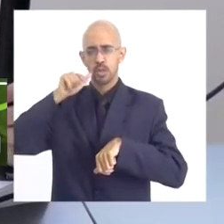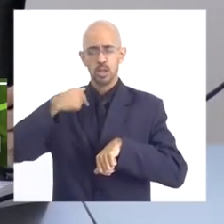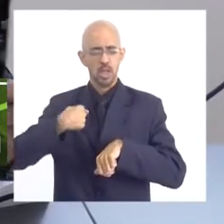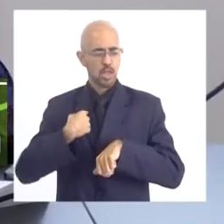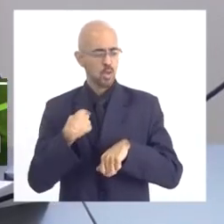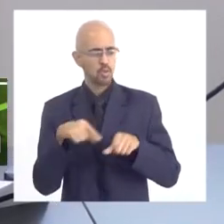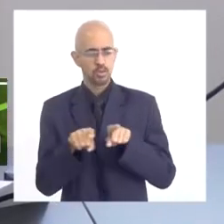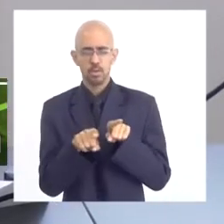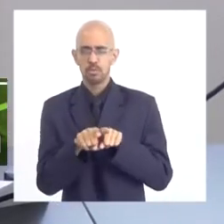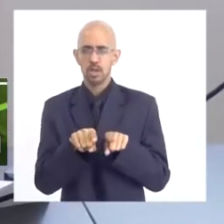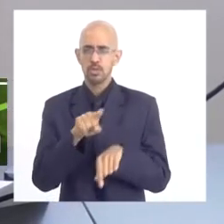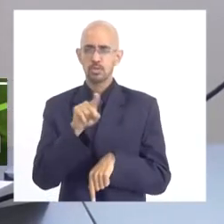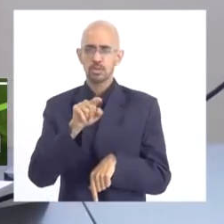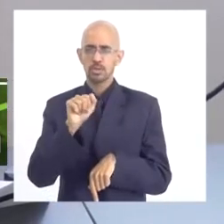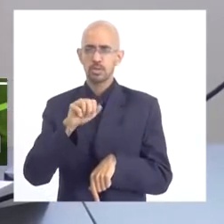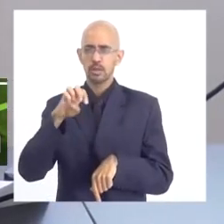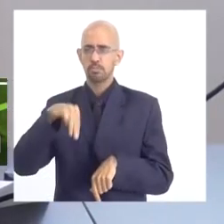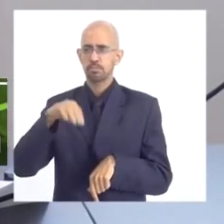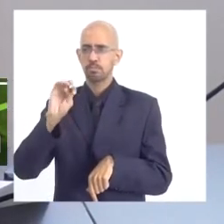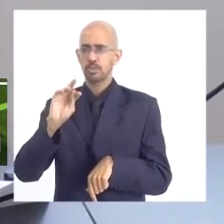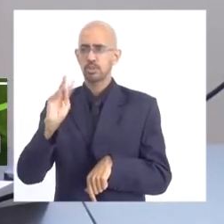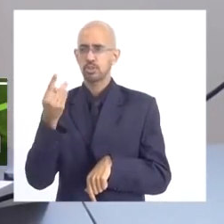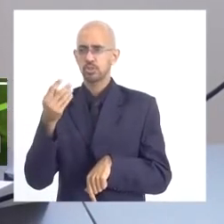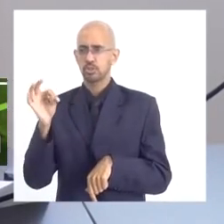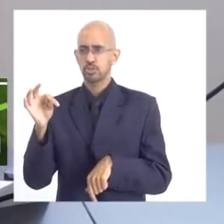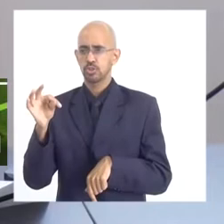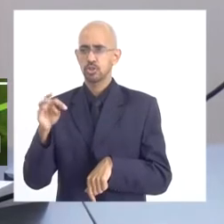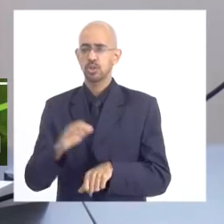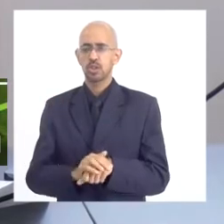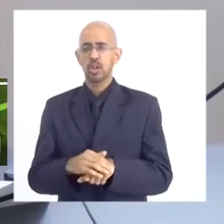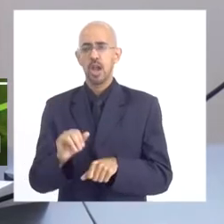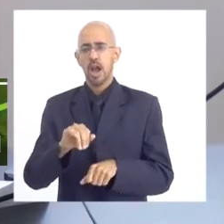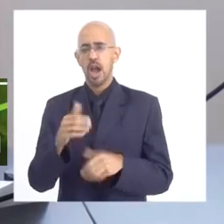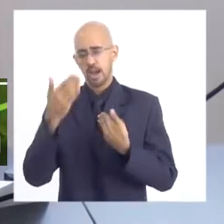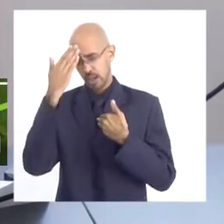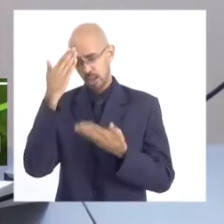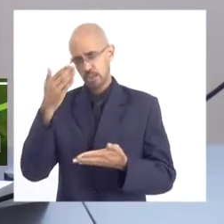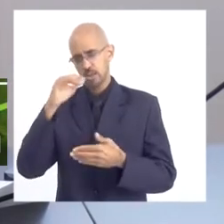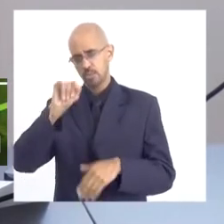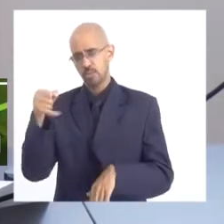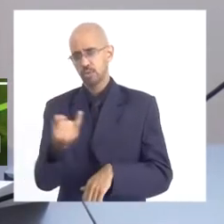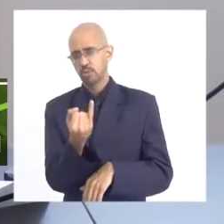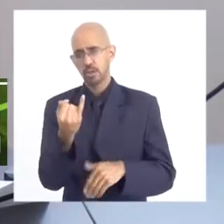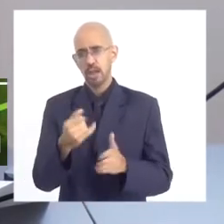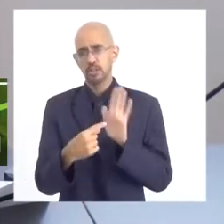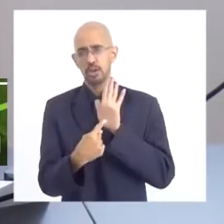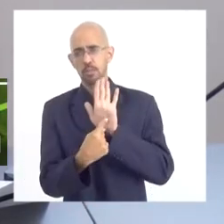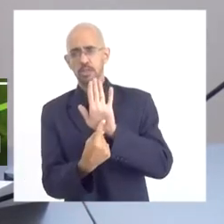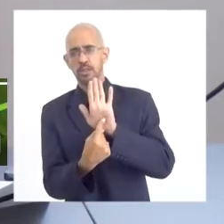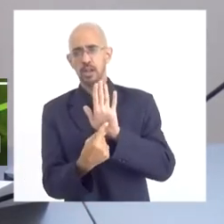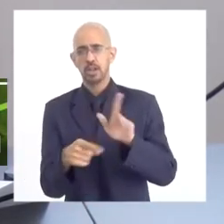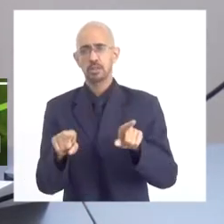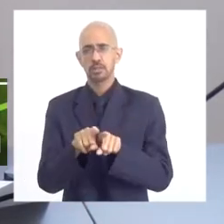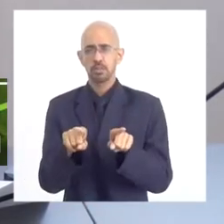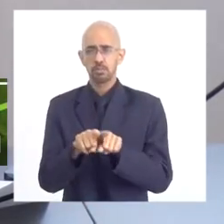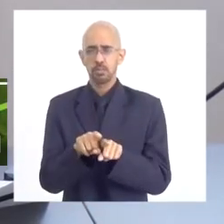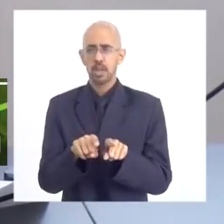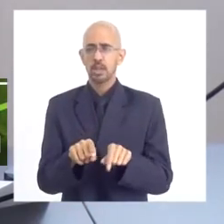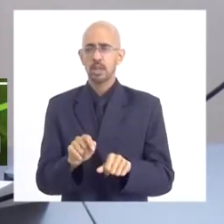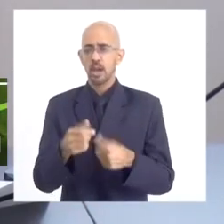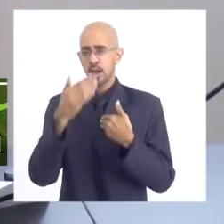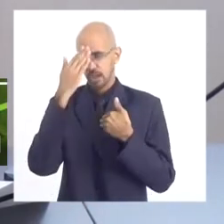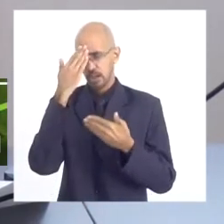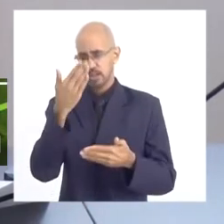então, primeiro agradecer a oportunidade de estar apresentando e, ao mesmo tempo, agradecer